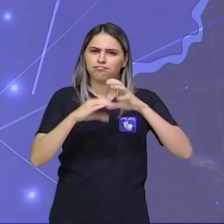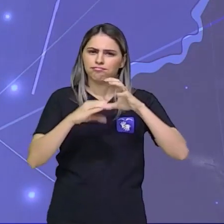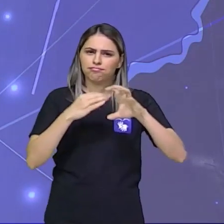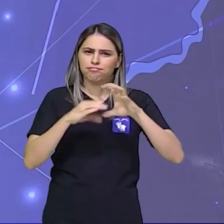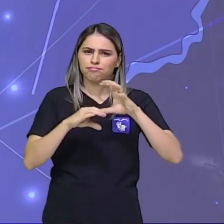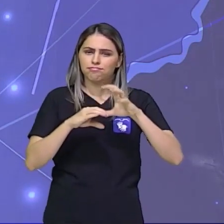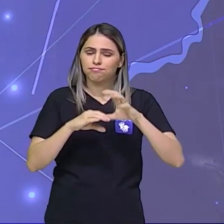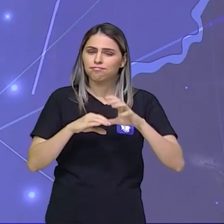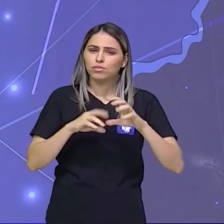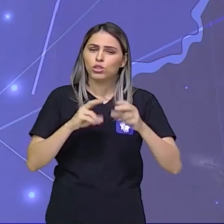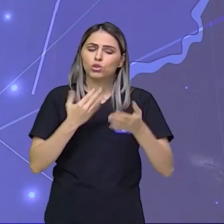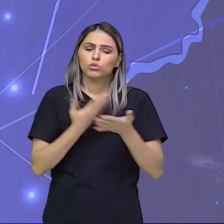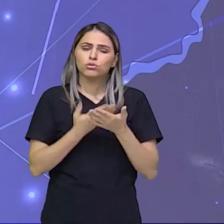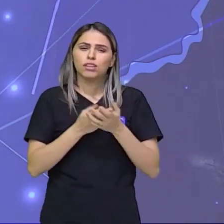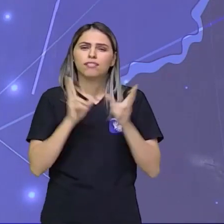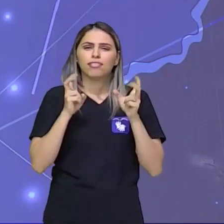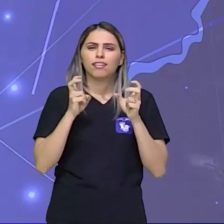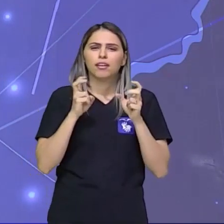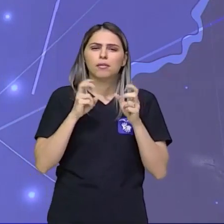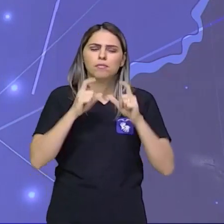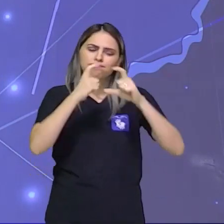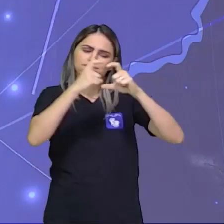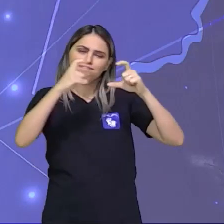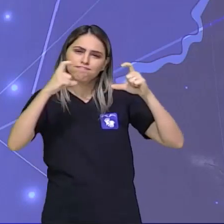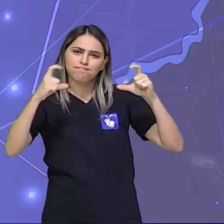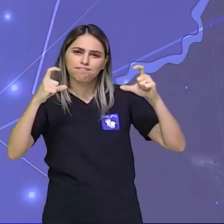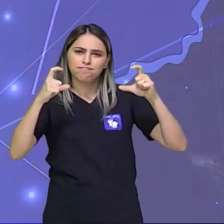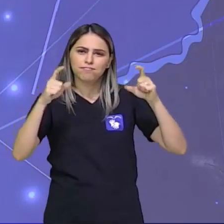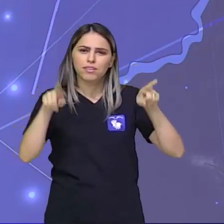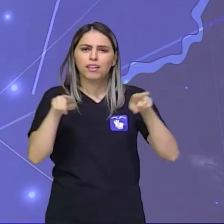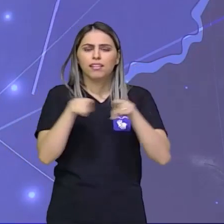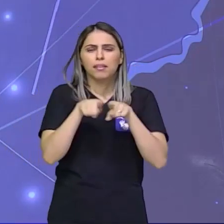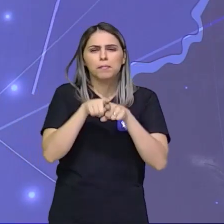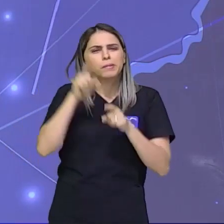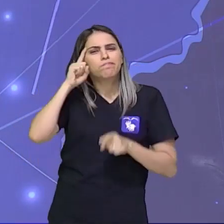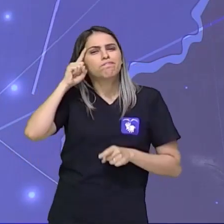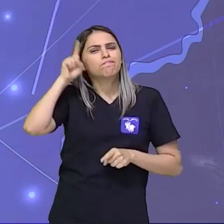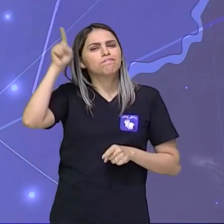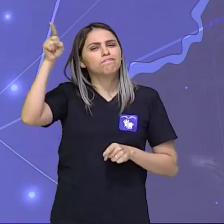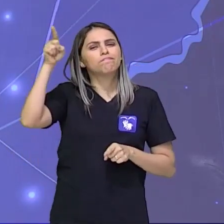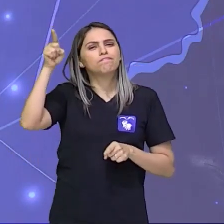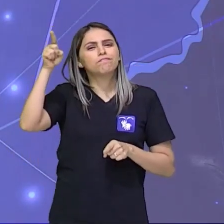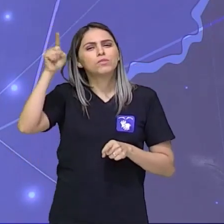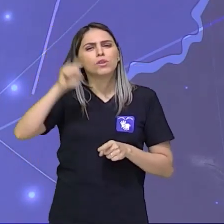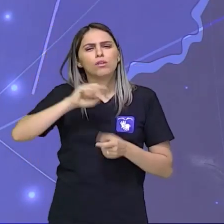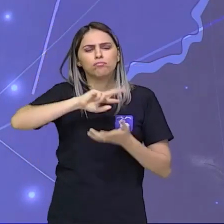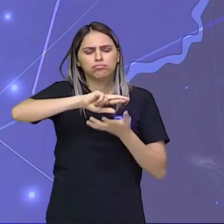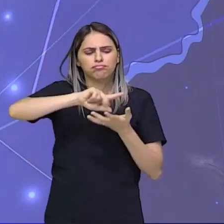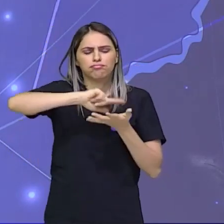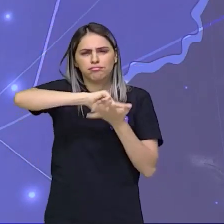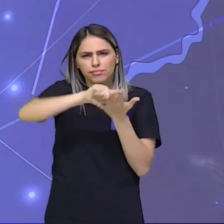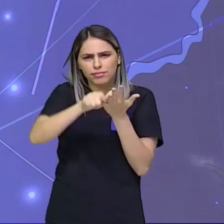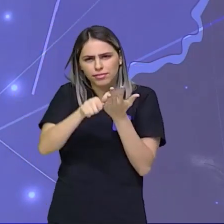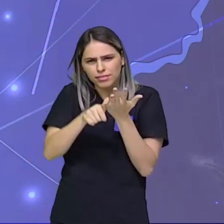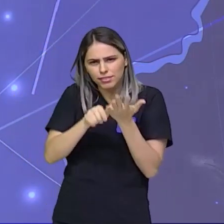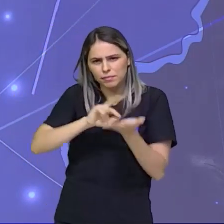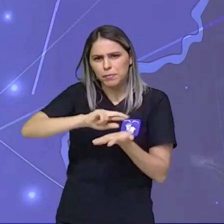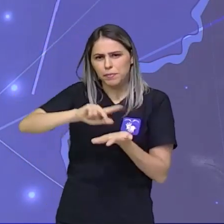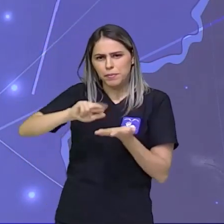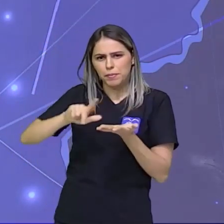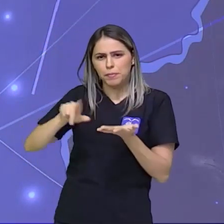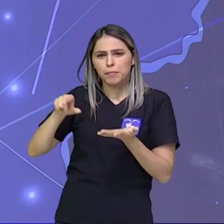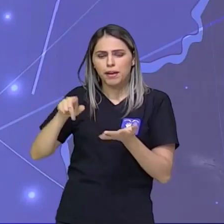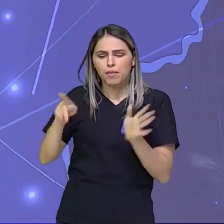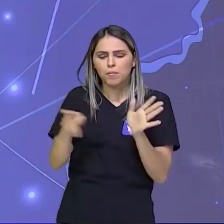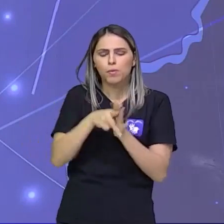canção, sobre a tirinha, sobre também o adivinha, sobre outros gêneros